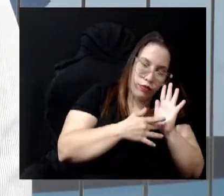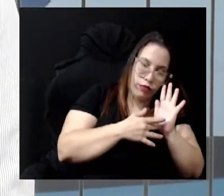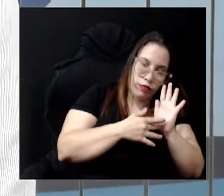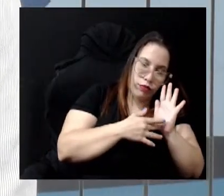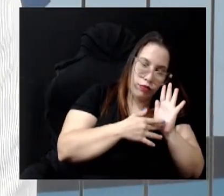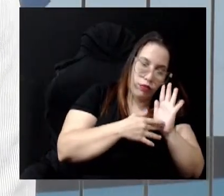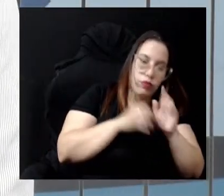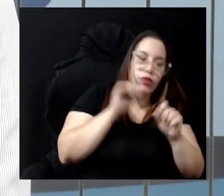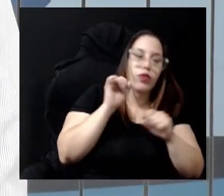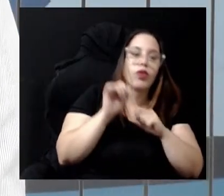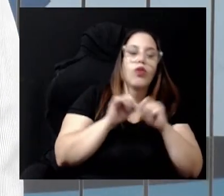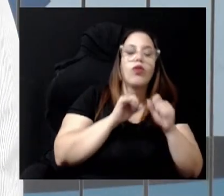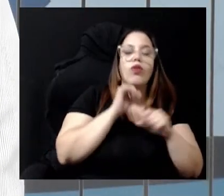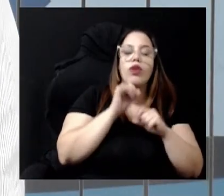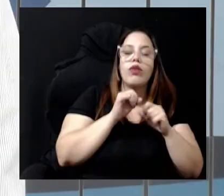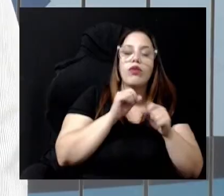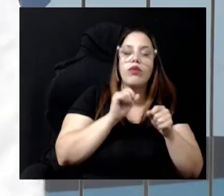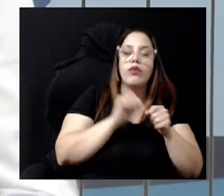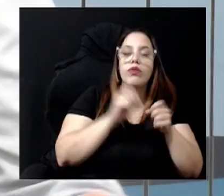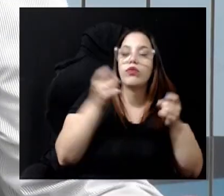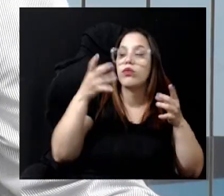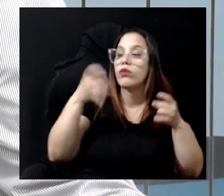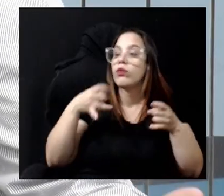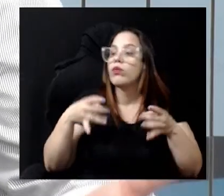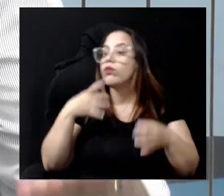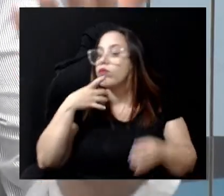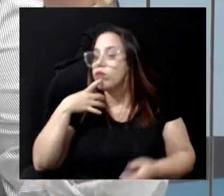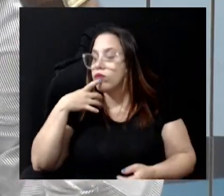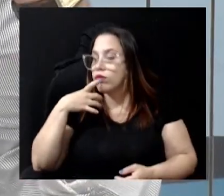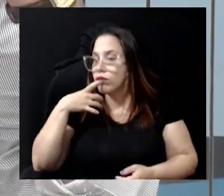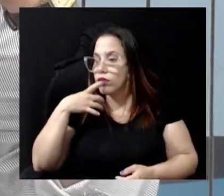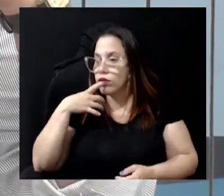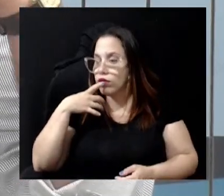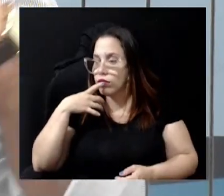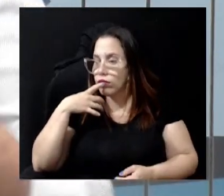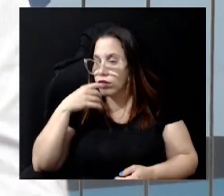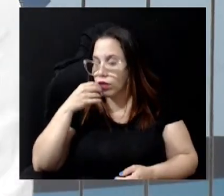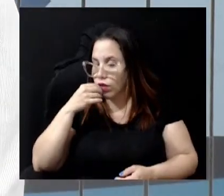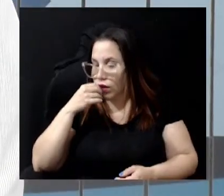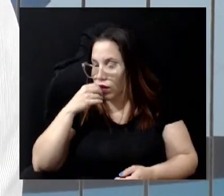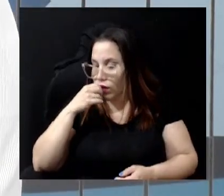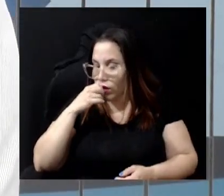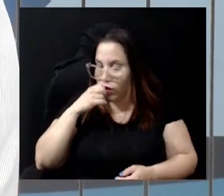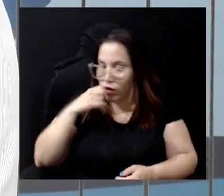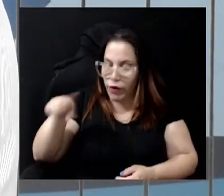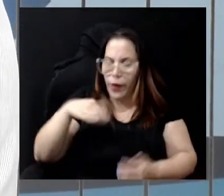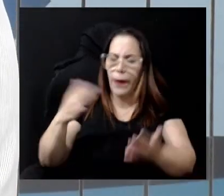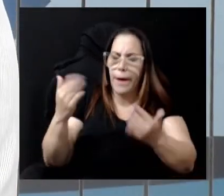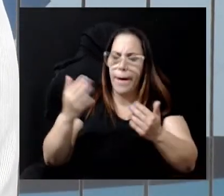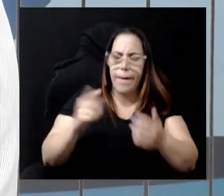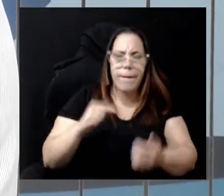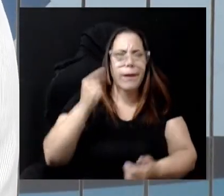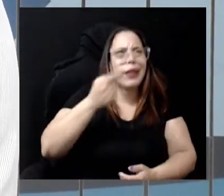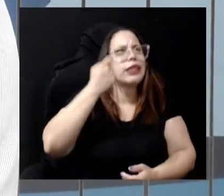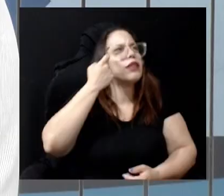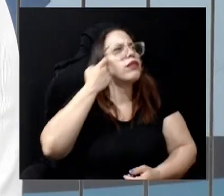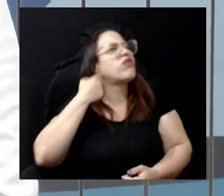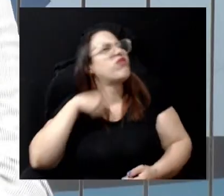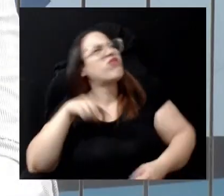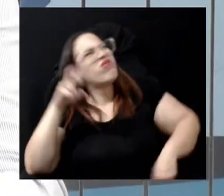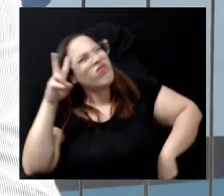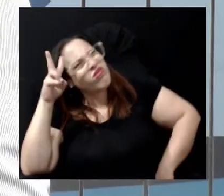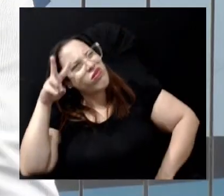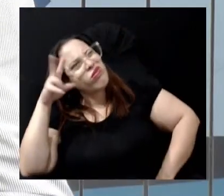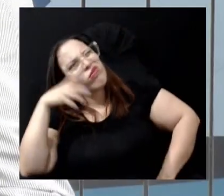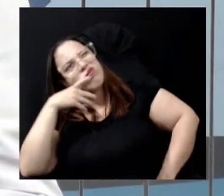Rubens. Em especial, e aí aqueles que são jovens há mais tempo provavelmente hão de se lembrar disso, mas